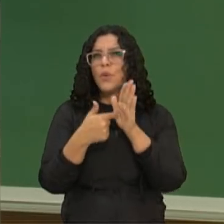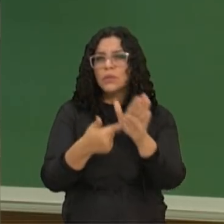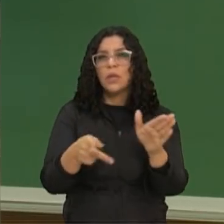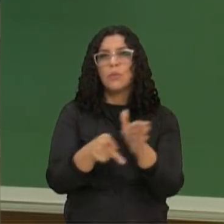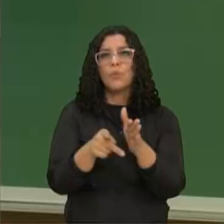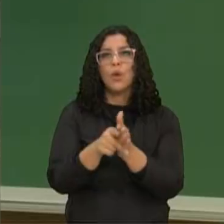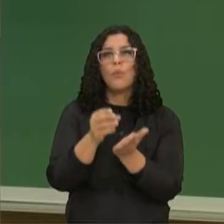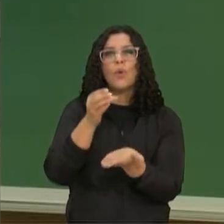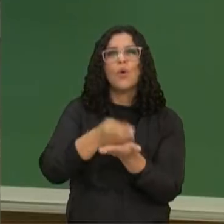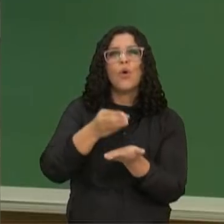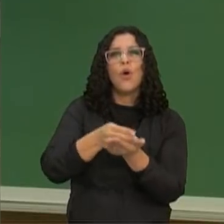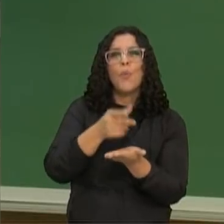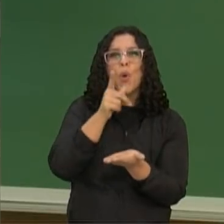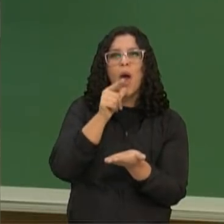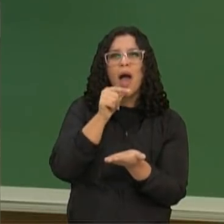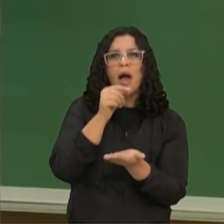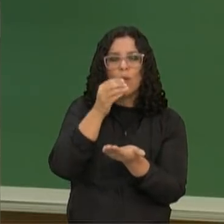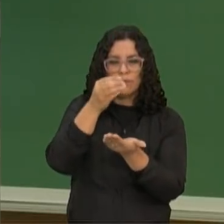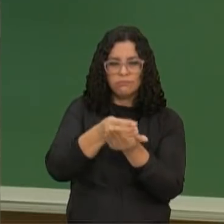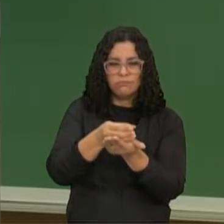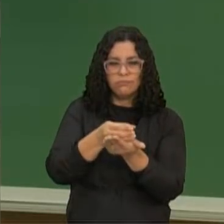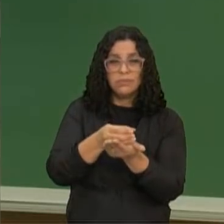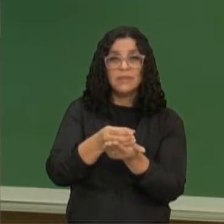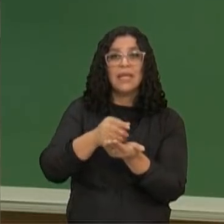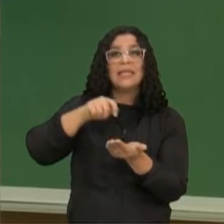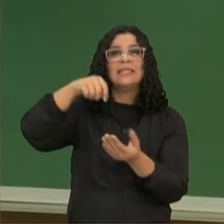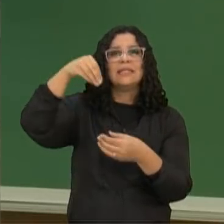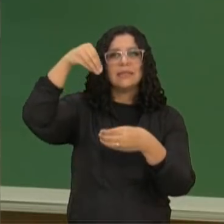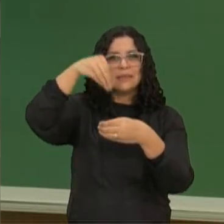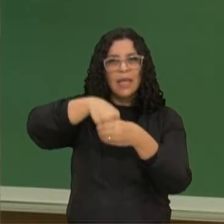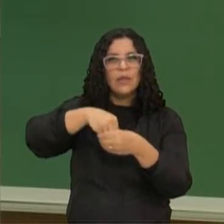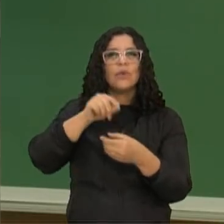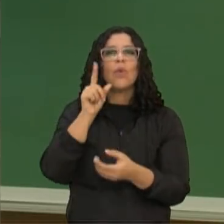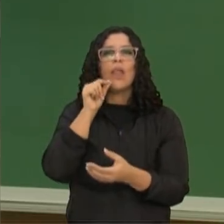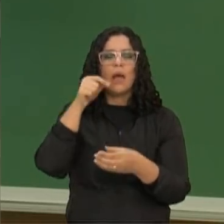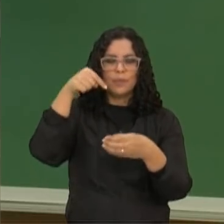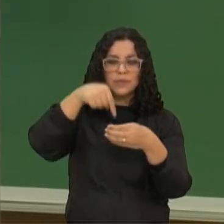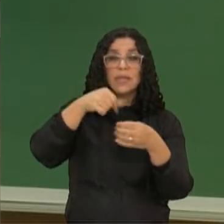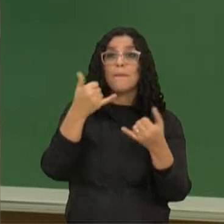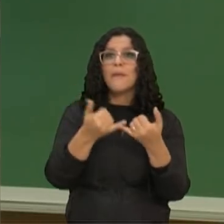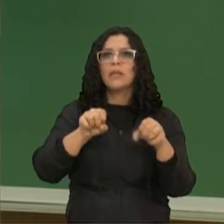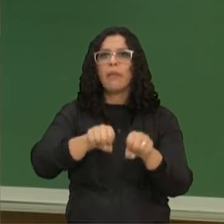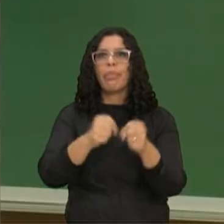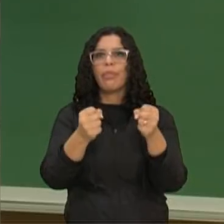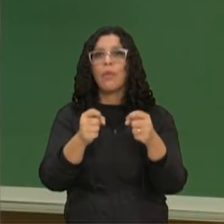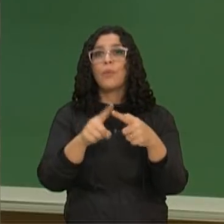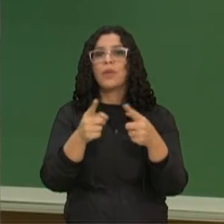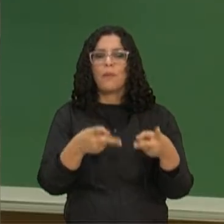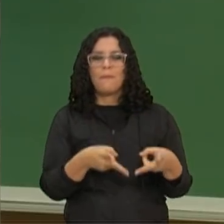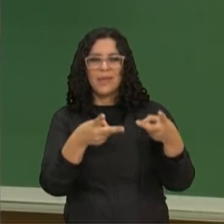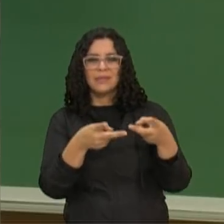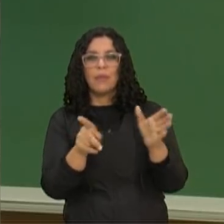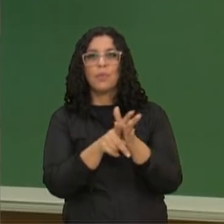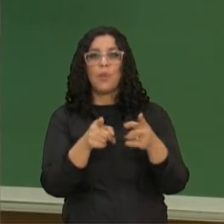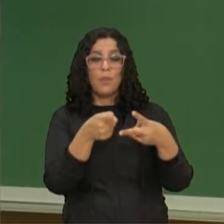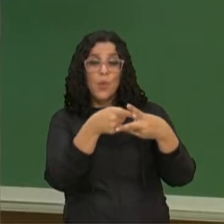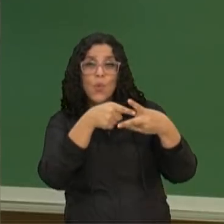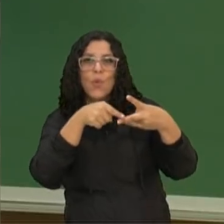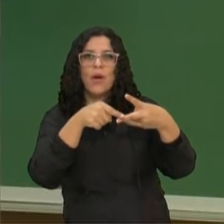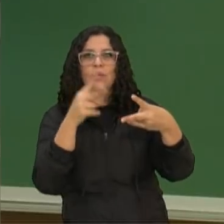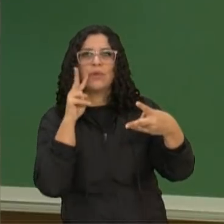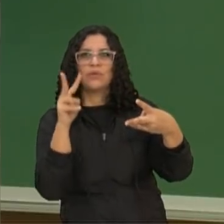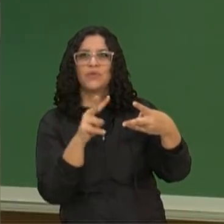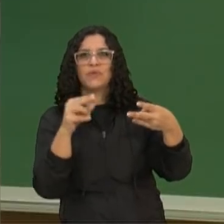um copo com água e um lápis. Parecia que estava quebrado, mas essa referência era a partir da observação angular que